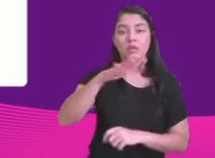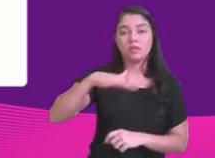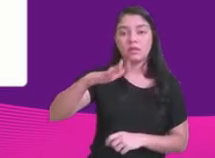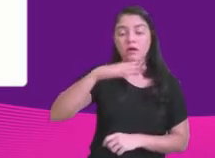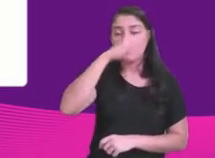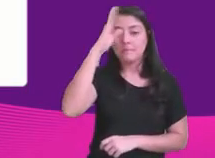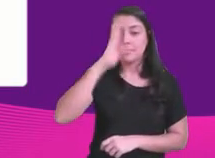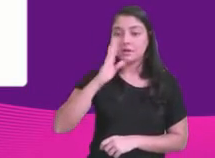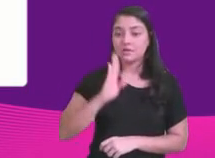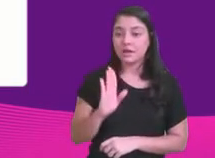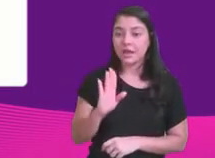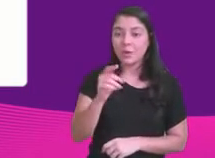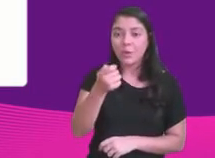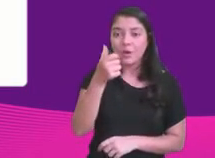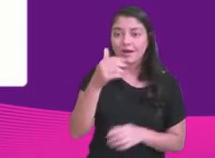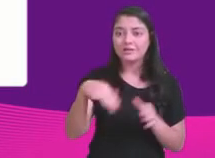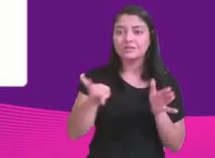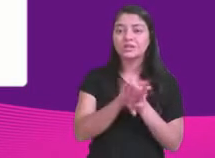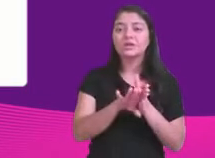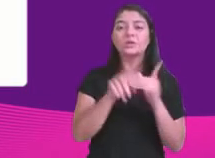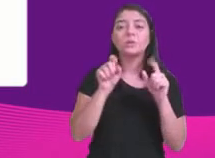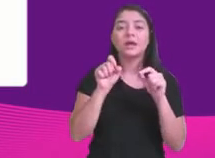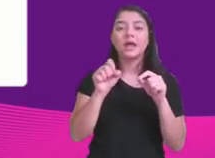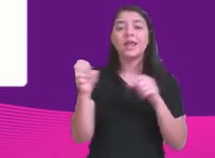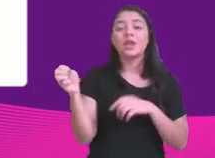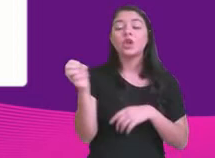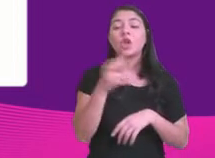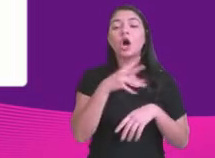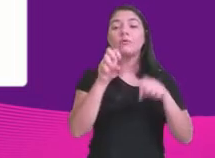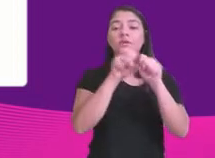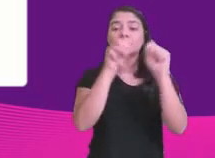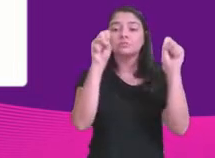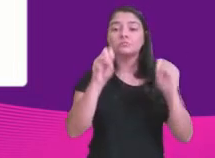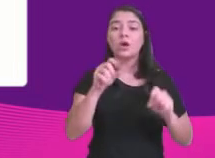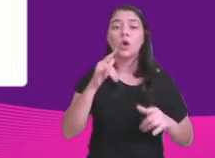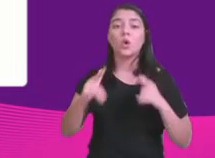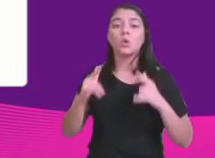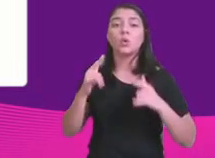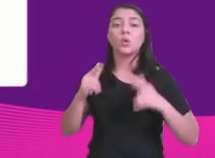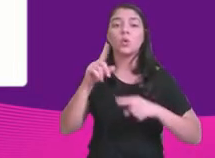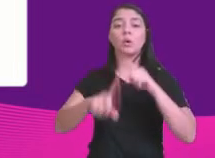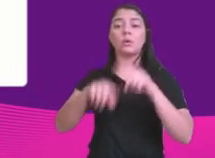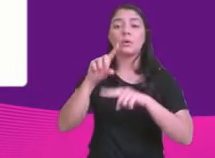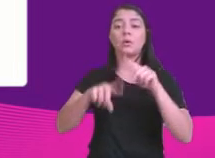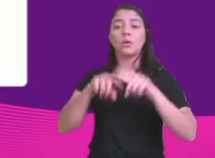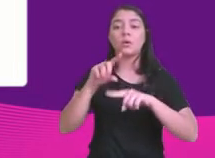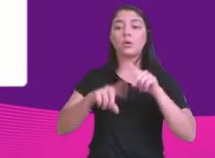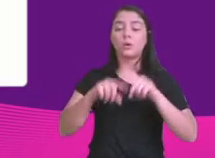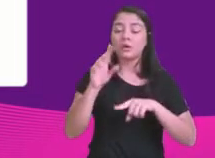está chegando, novas plataformas robóticas que devem minimizar este custo.